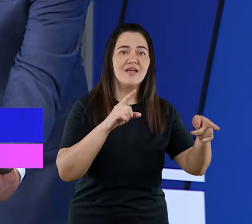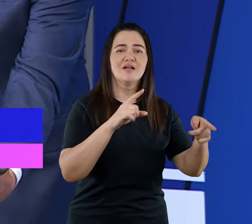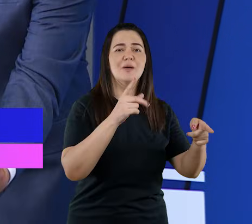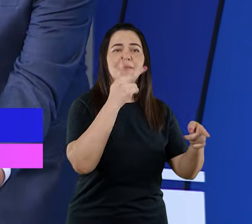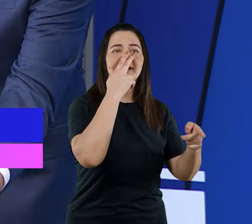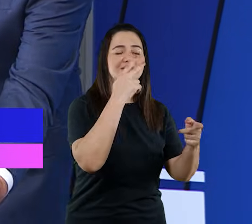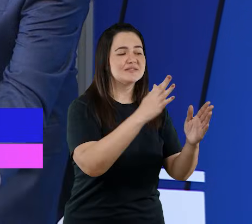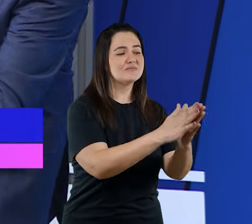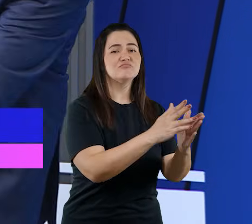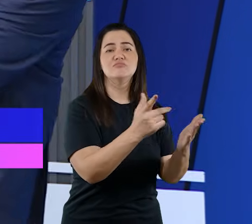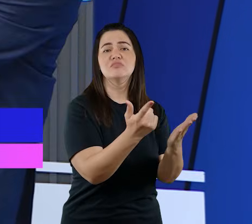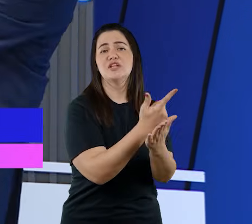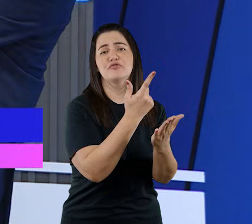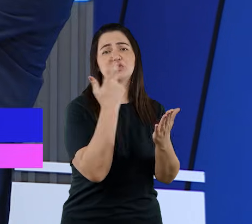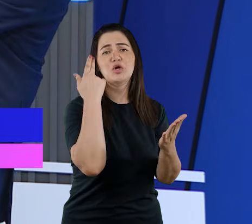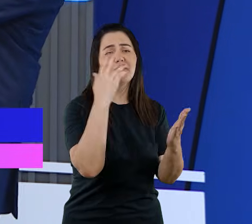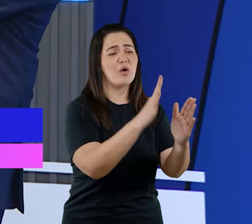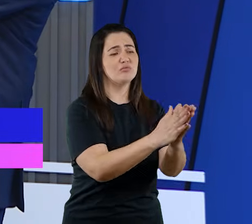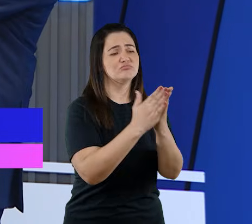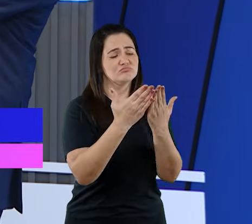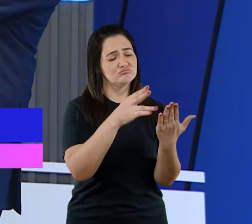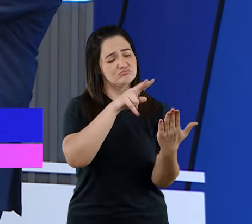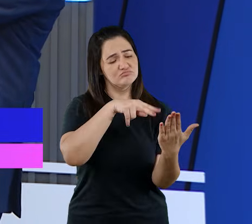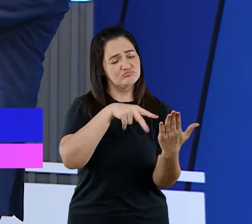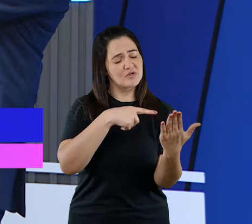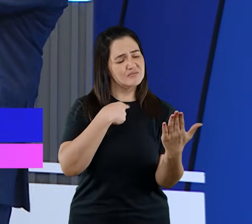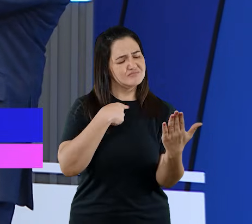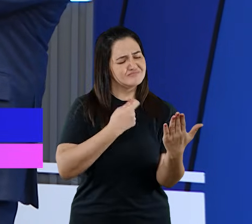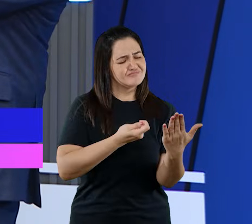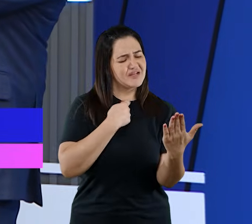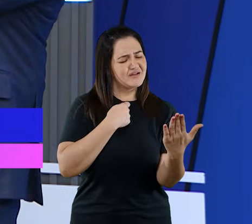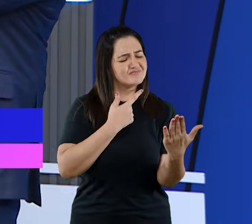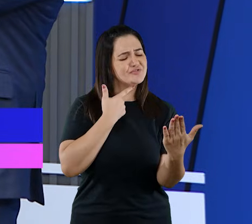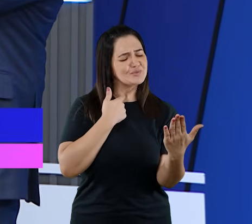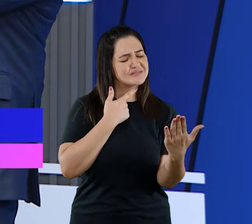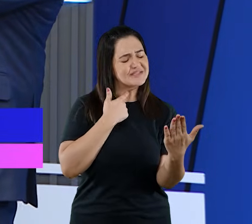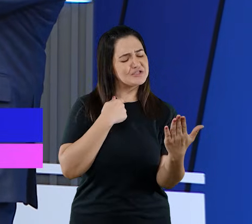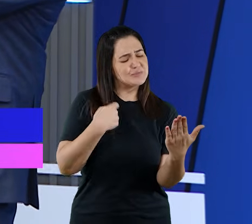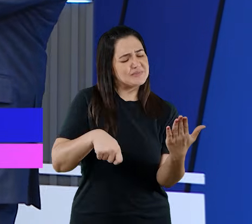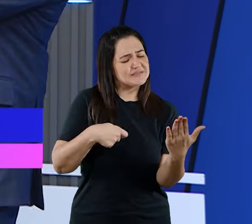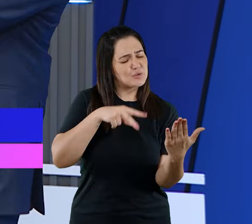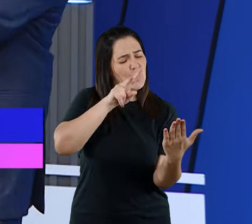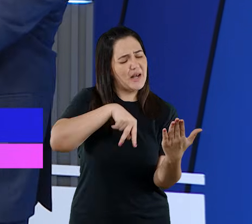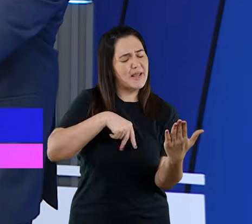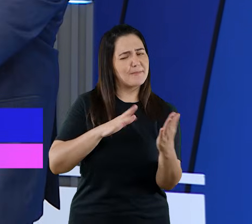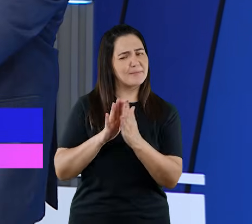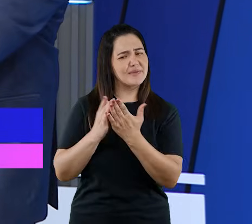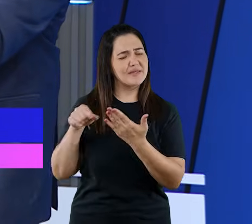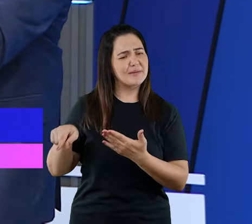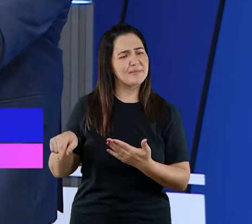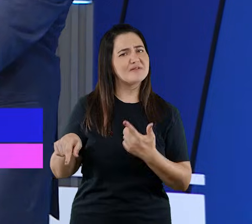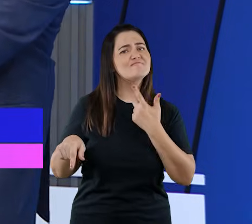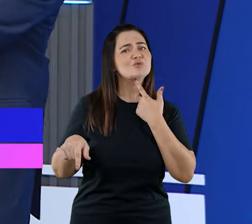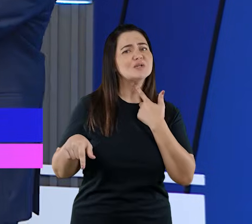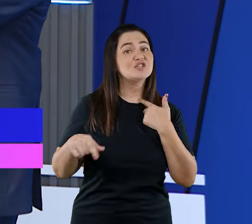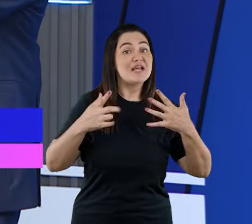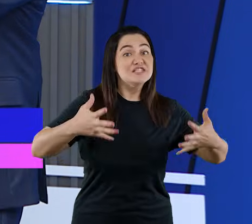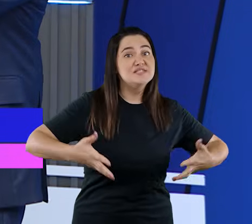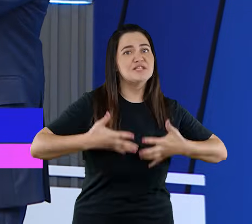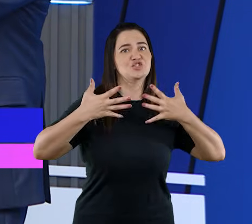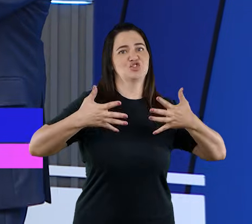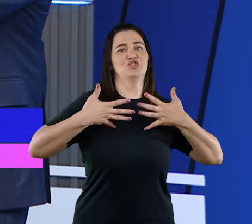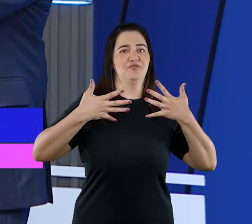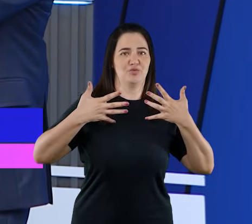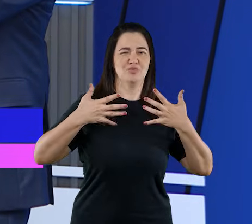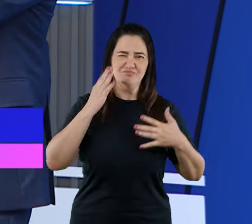uma lanterna, que está jogando luz na luz maior, que é a Bíblia Sagrada. Então, o que ela está chamando a minha atenção e a sua é